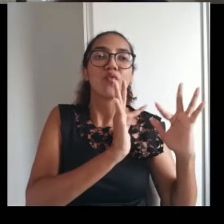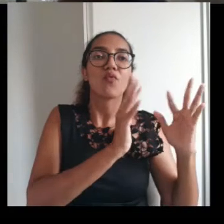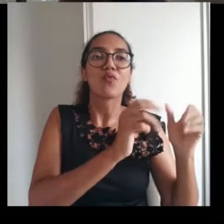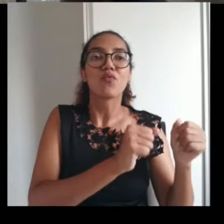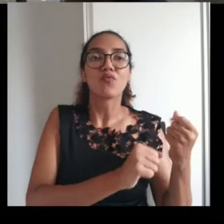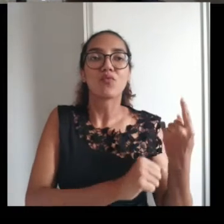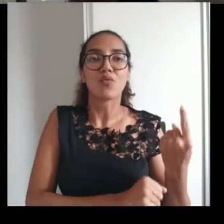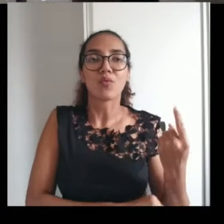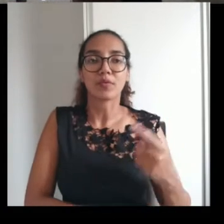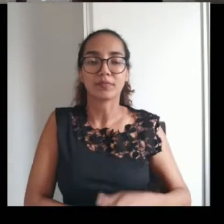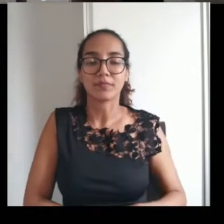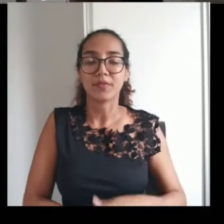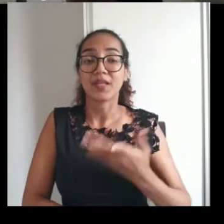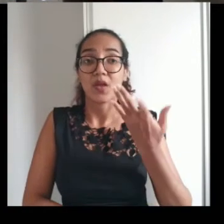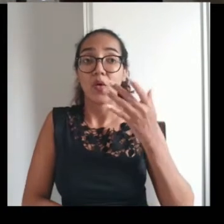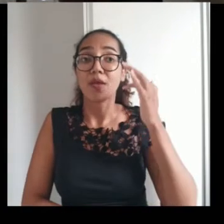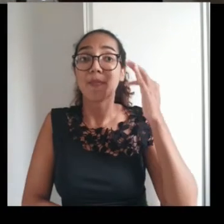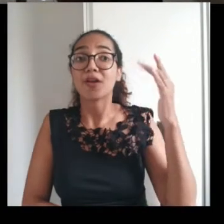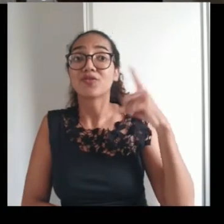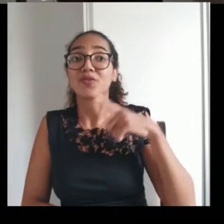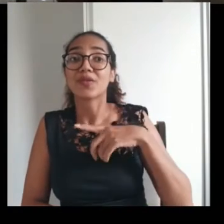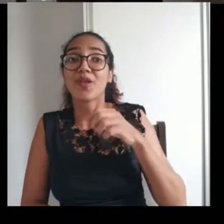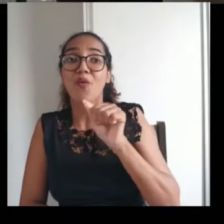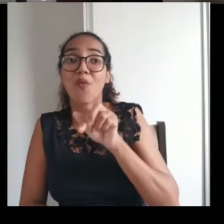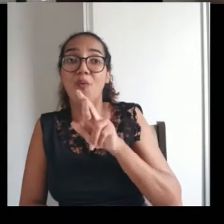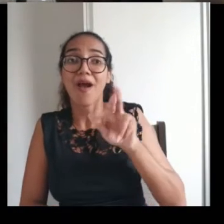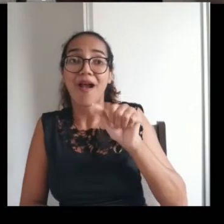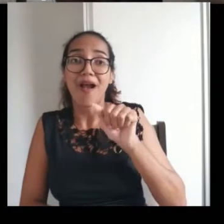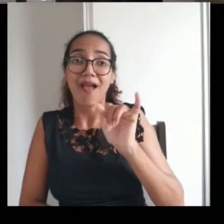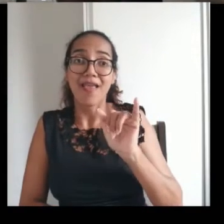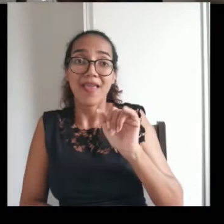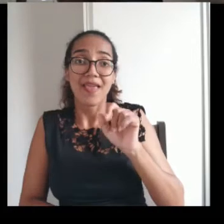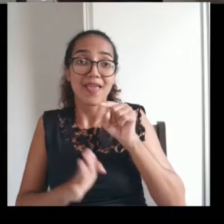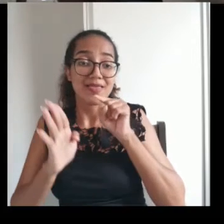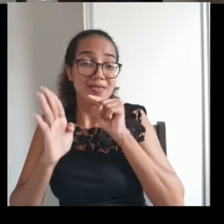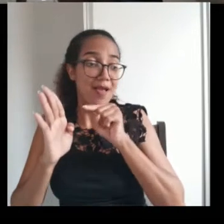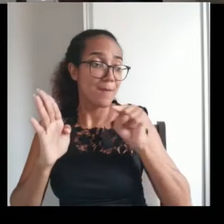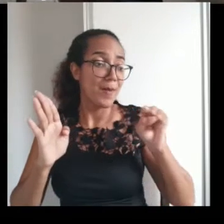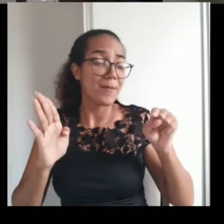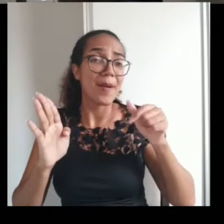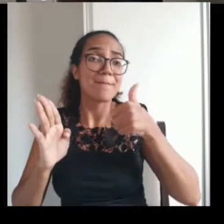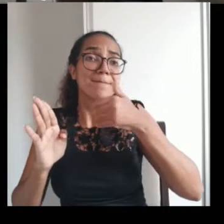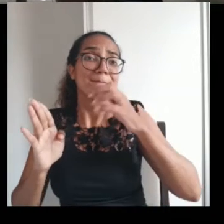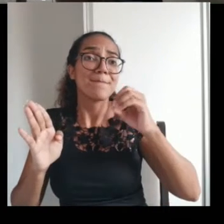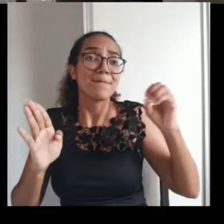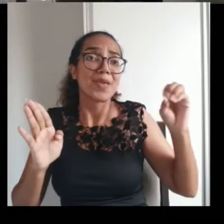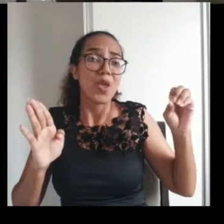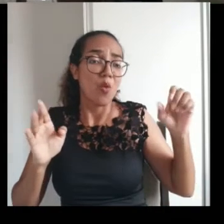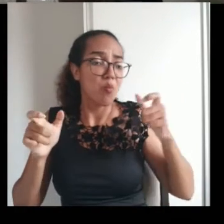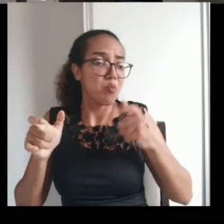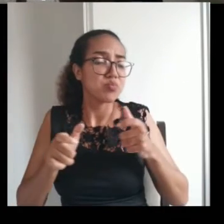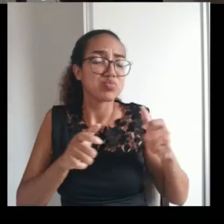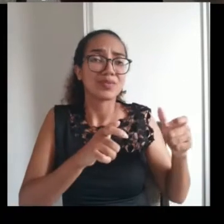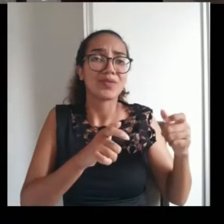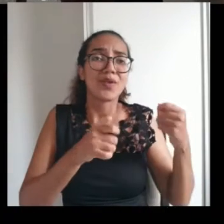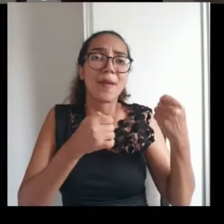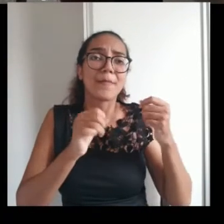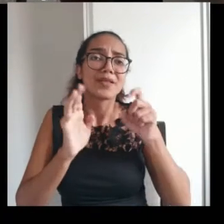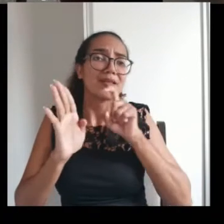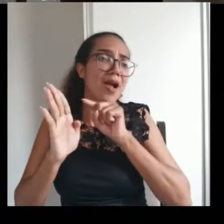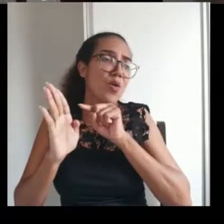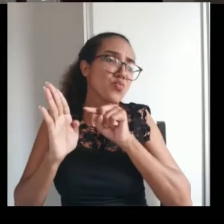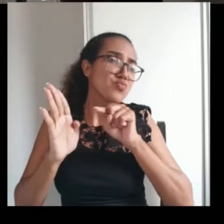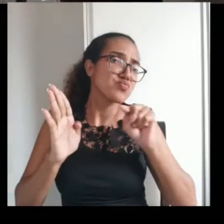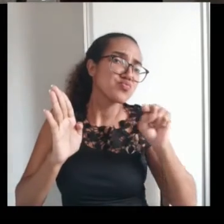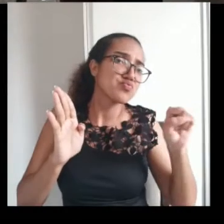array de 1000 posições. Se eu fosse fazer esse negócio de reordenação, eu ia ter que pegar, percorrer o array todinho e ficar colocando a conta